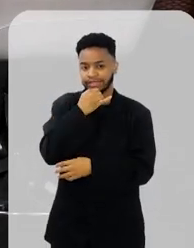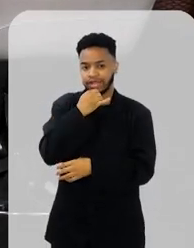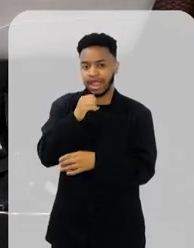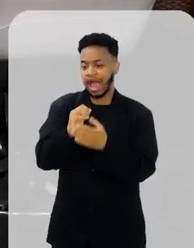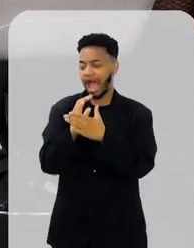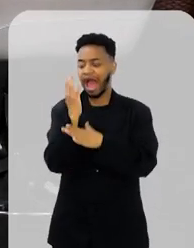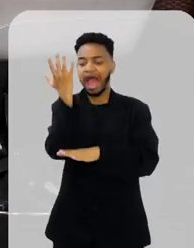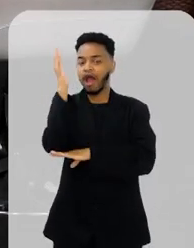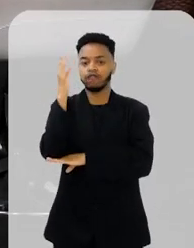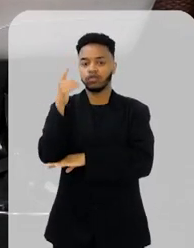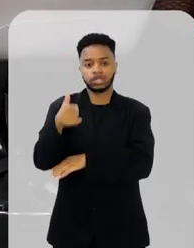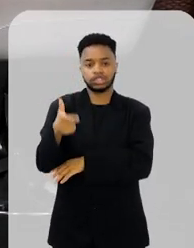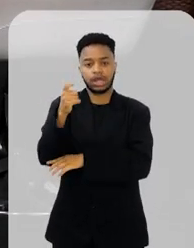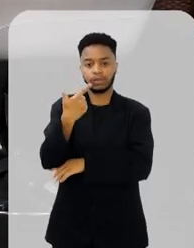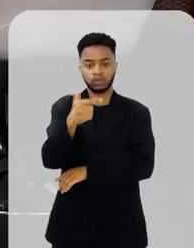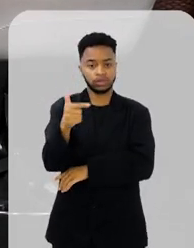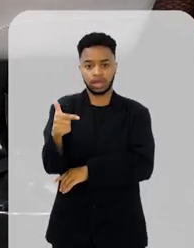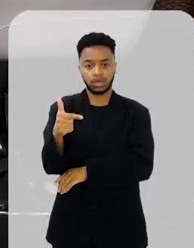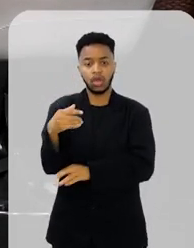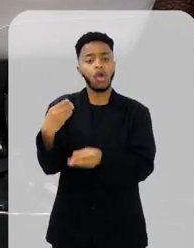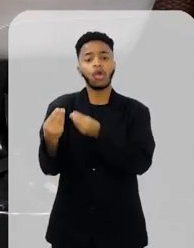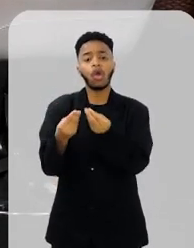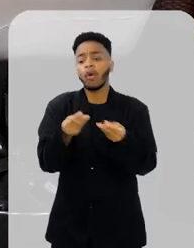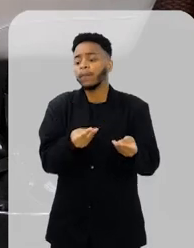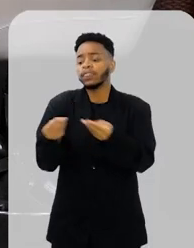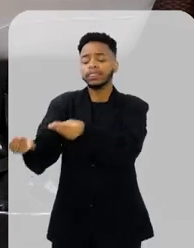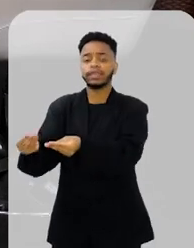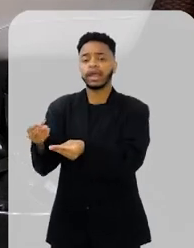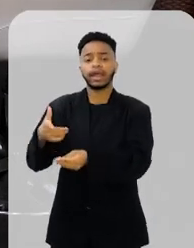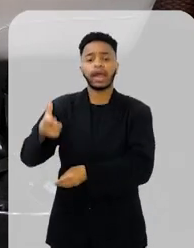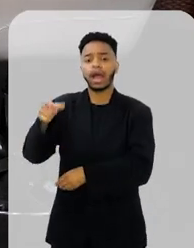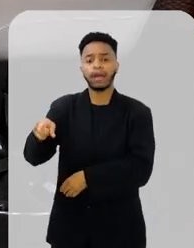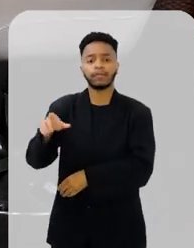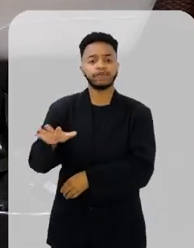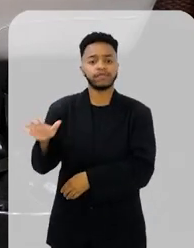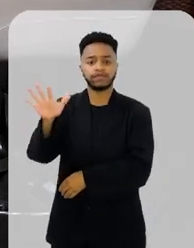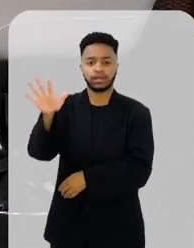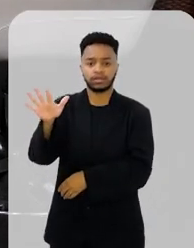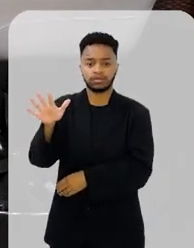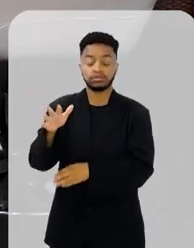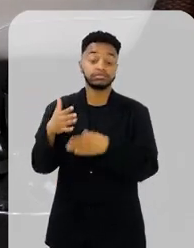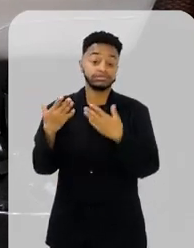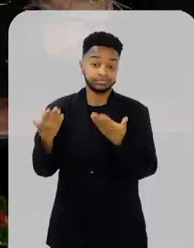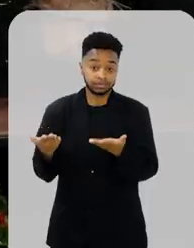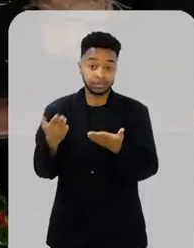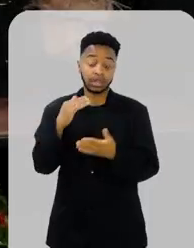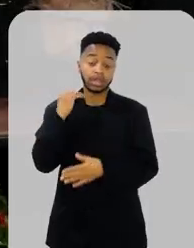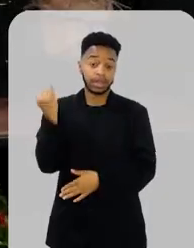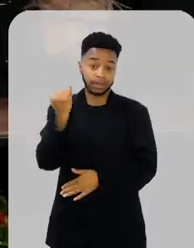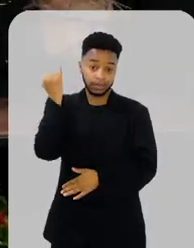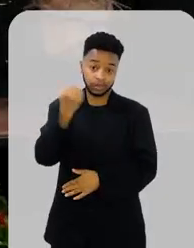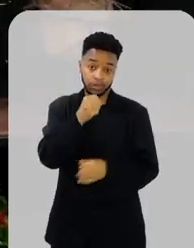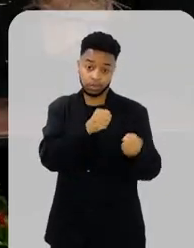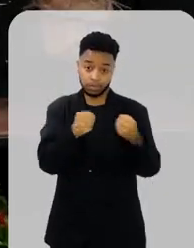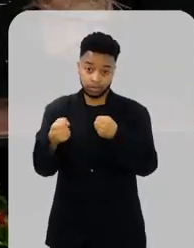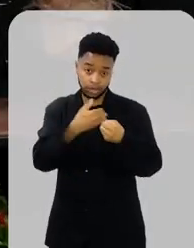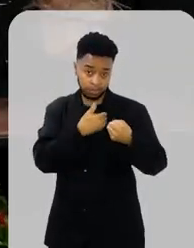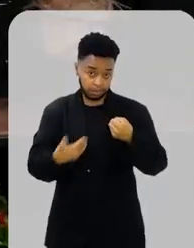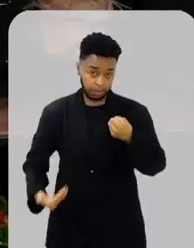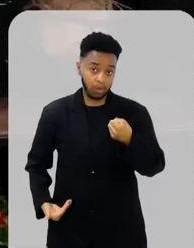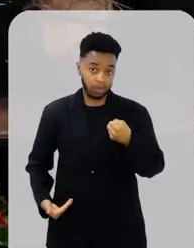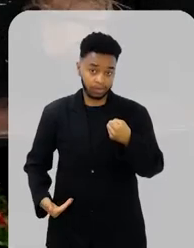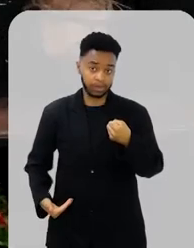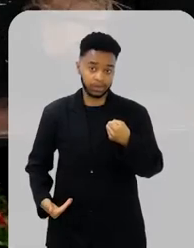plantação de armas na favela, não há uma plantação ali. Isso chega de algum lugar. Então, a importância do